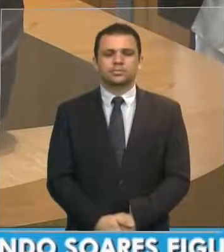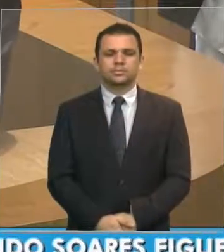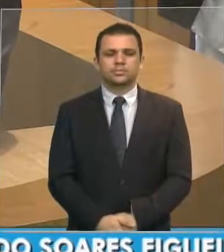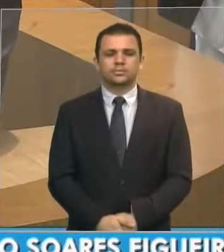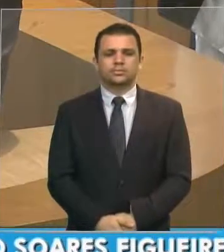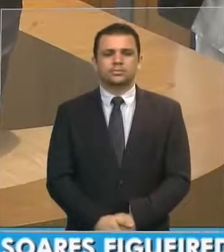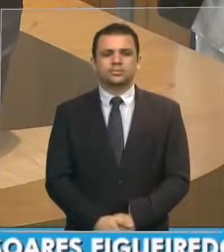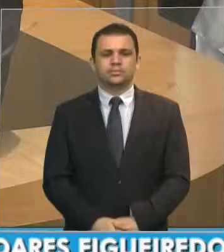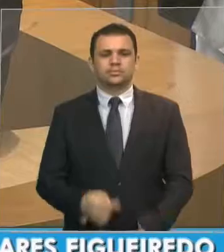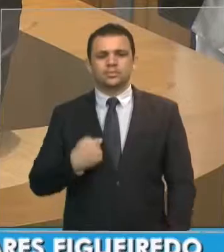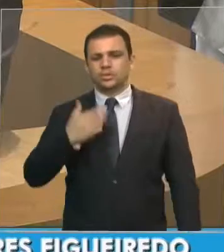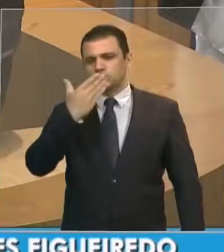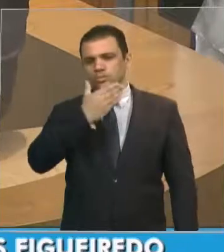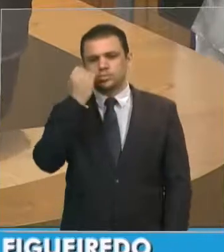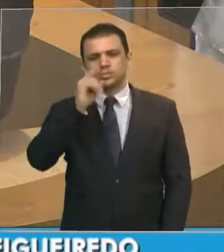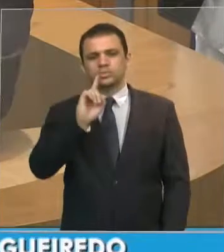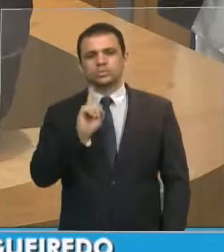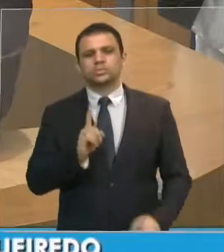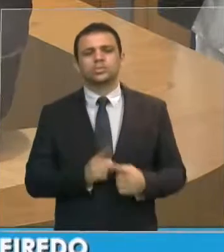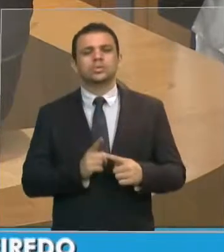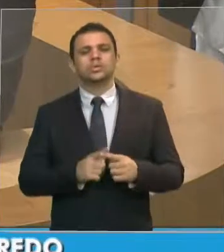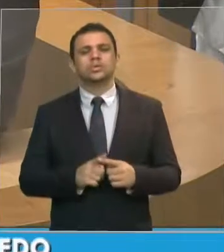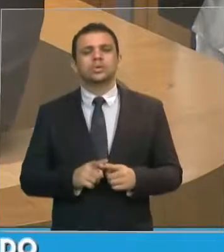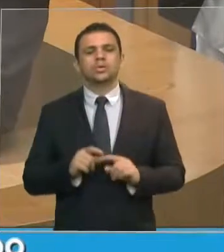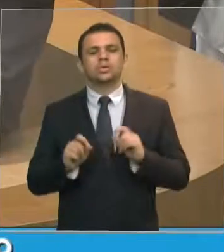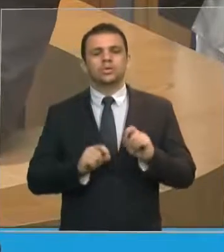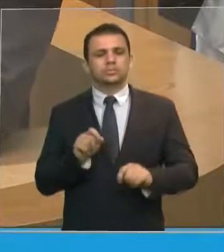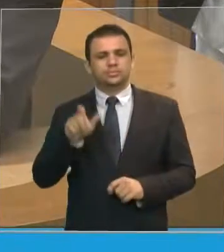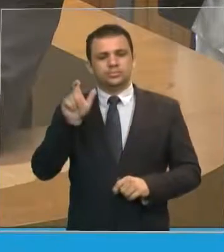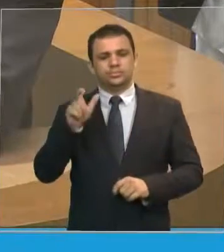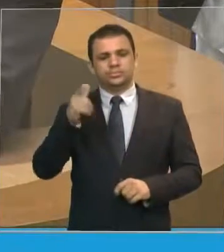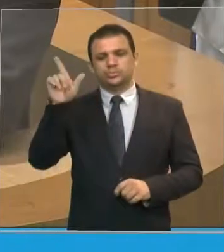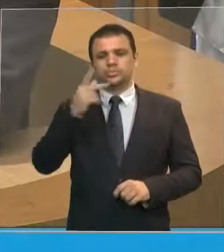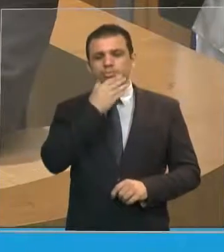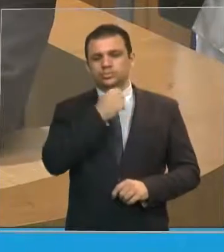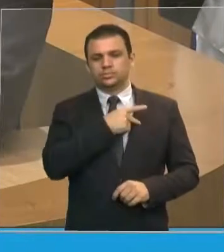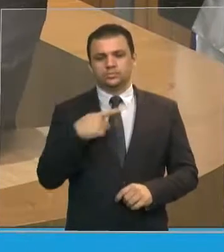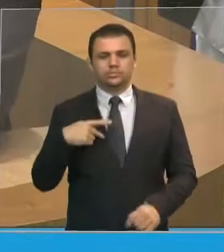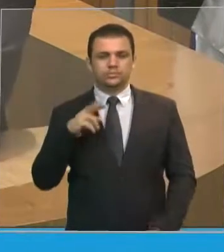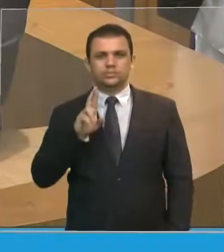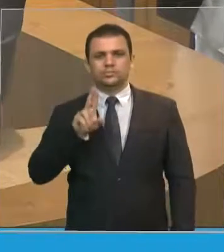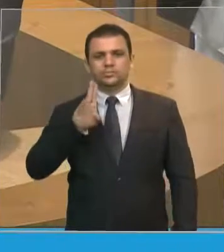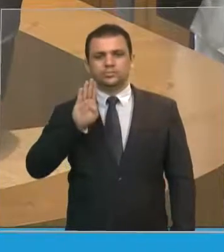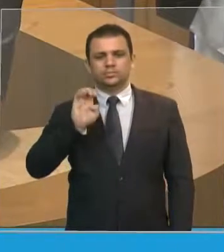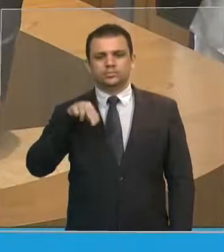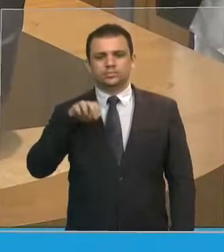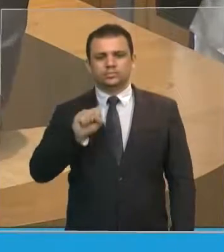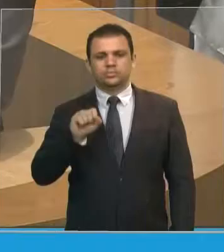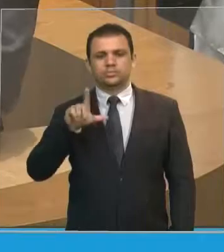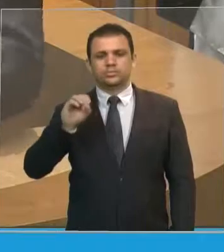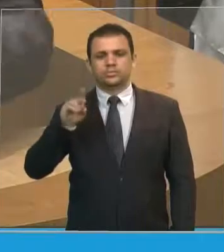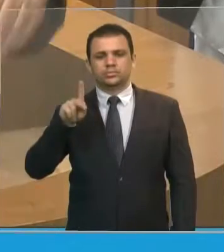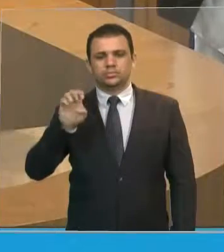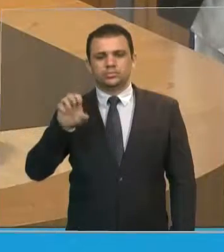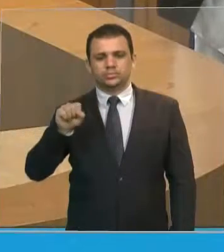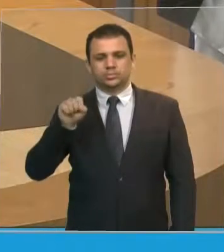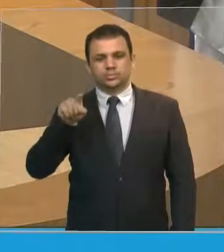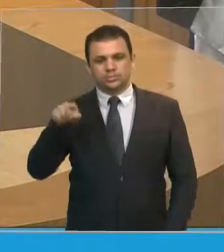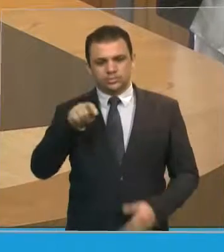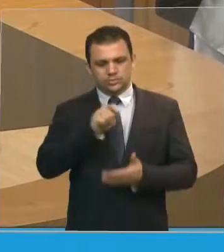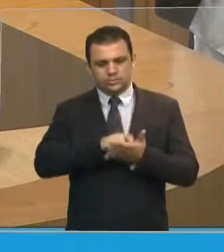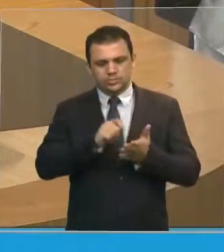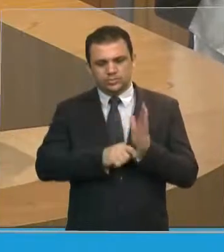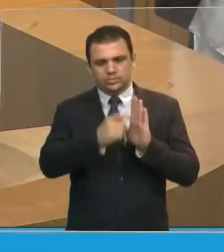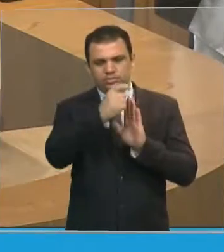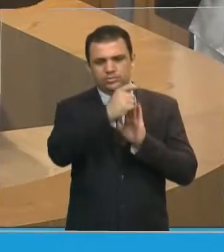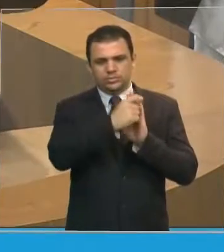E eu nunca esqueço que pastor Rubens Lopes escrevia uma coluna fininha,